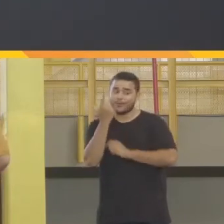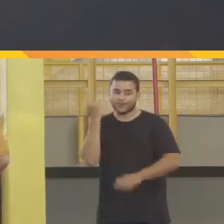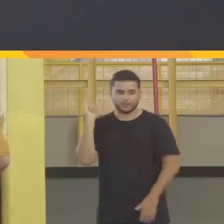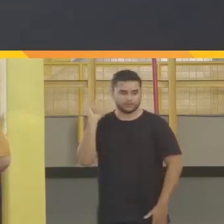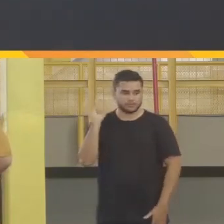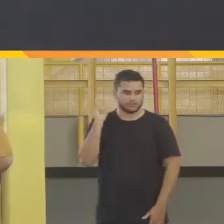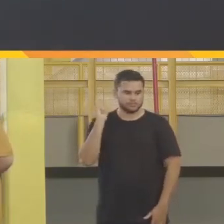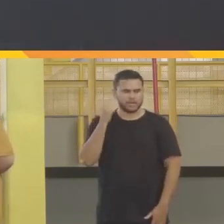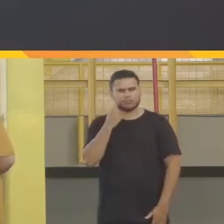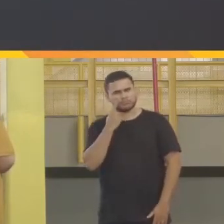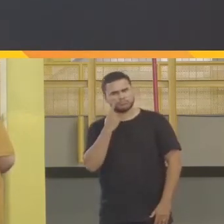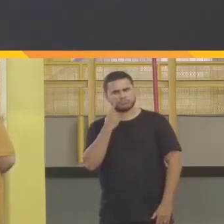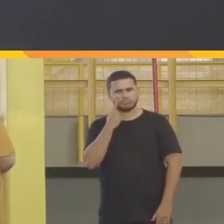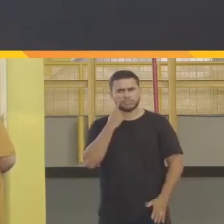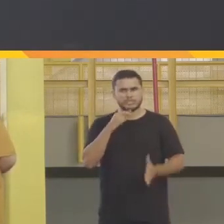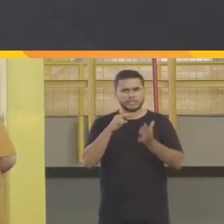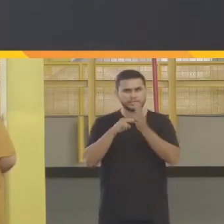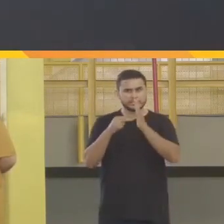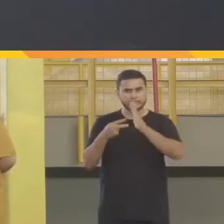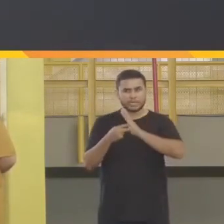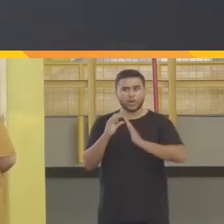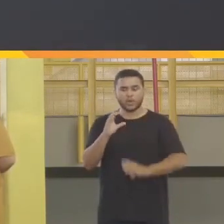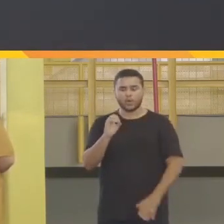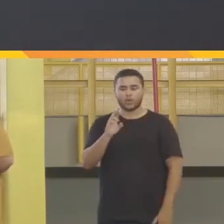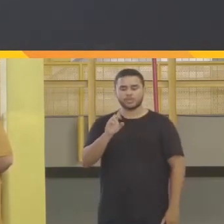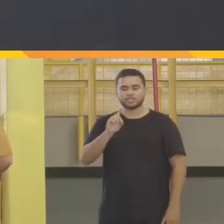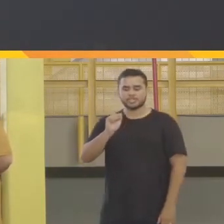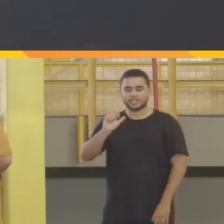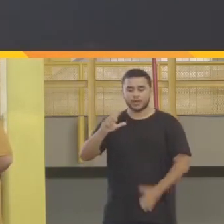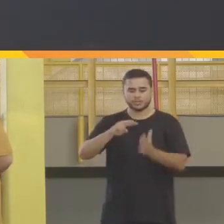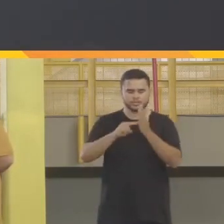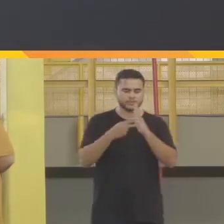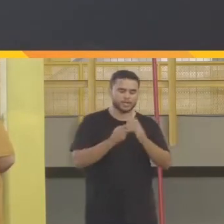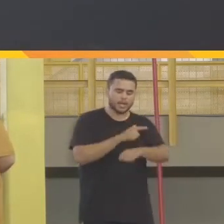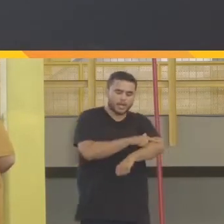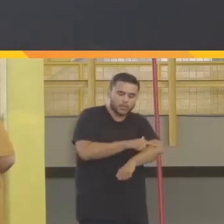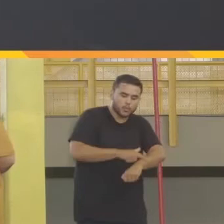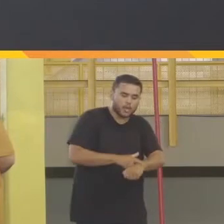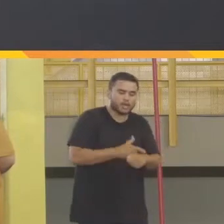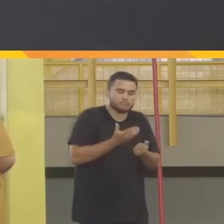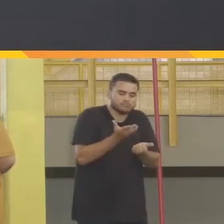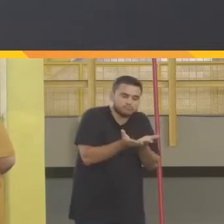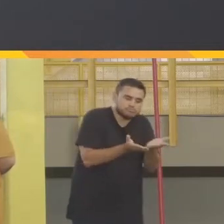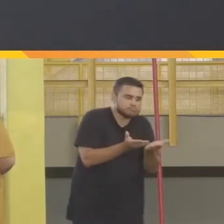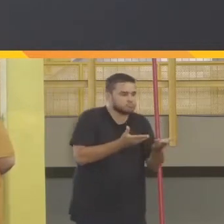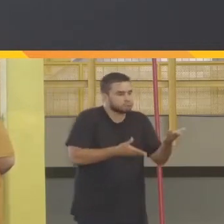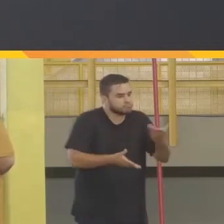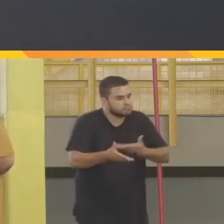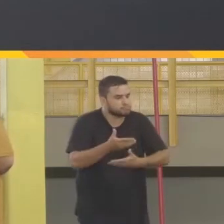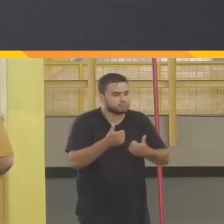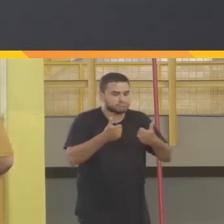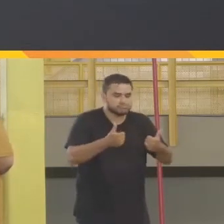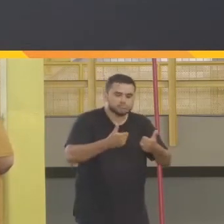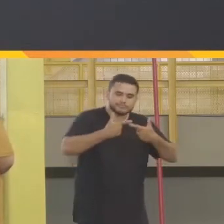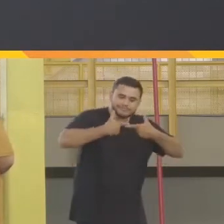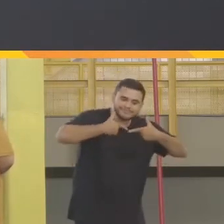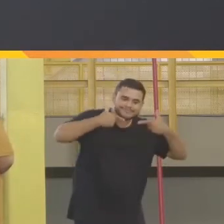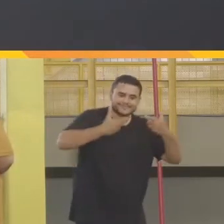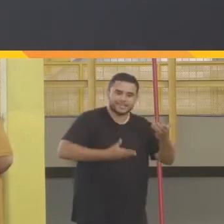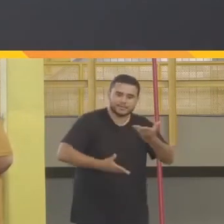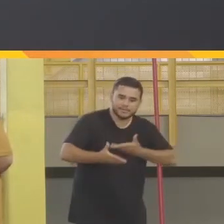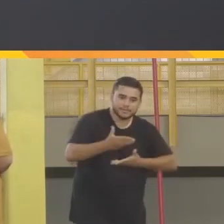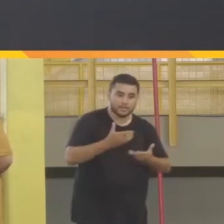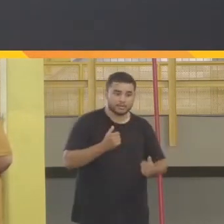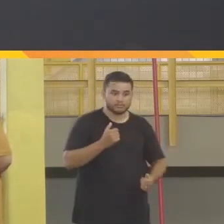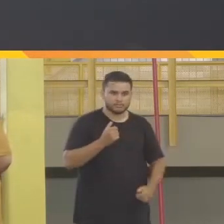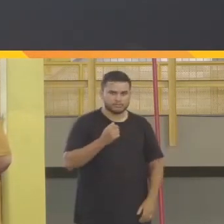E quando a gente usa a palavra cordial, é muito comum que as pessoas utilizem essa palavra para